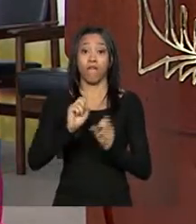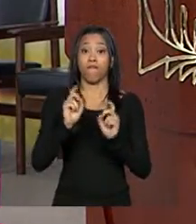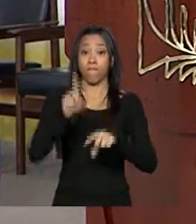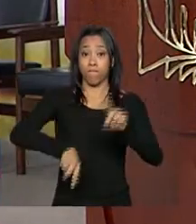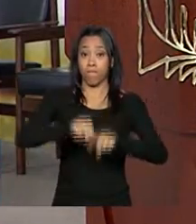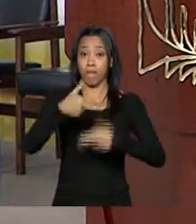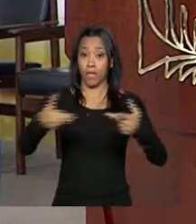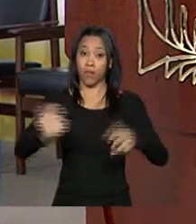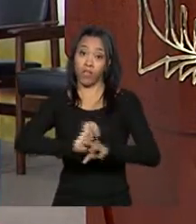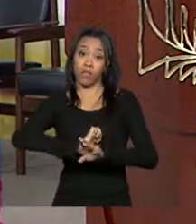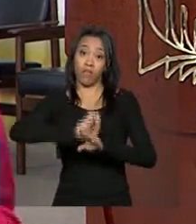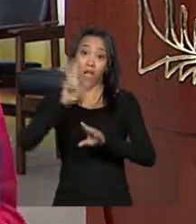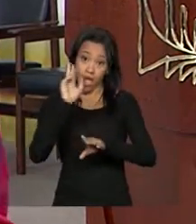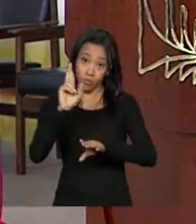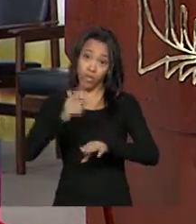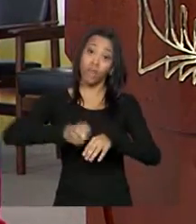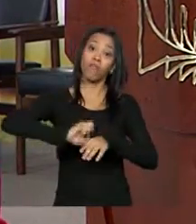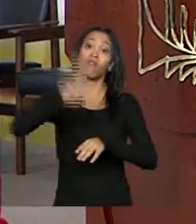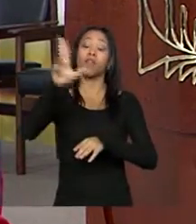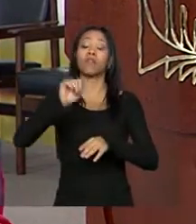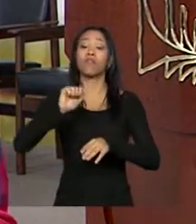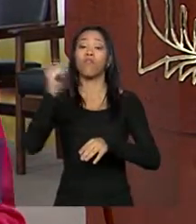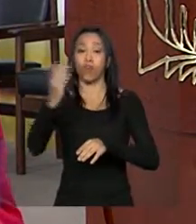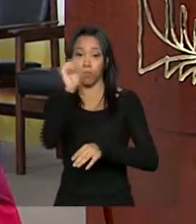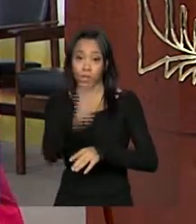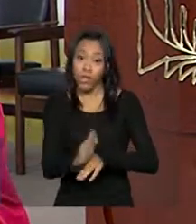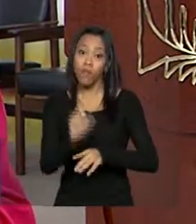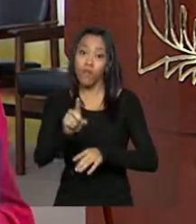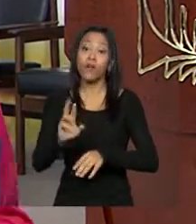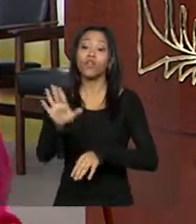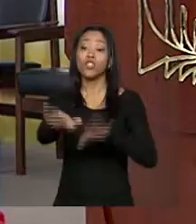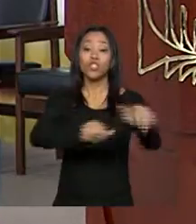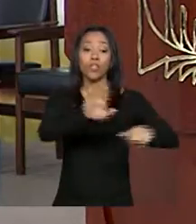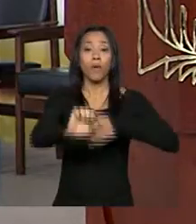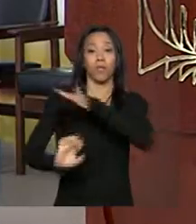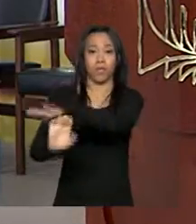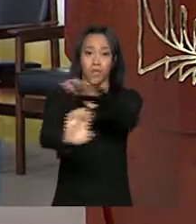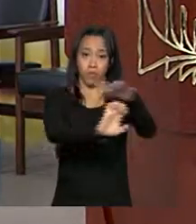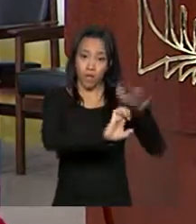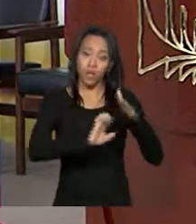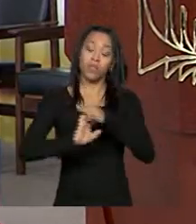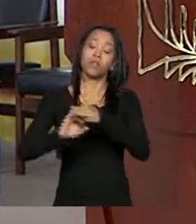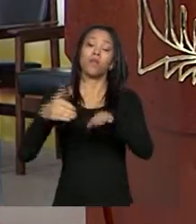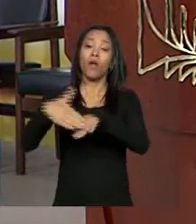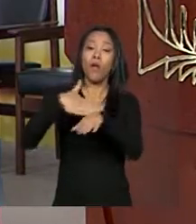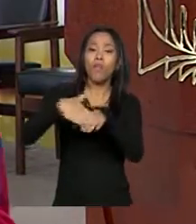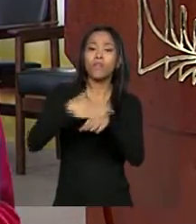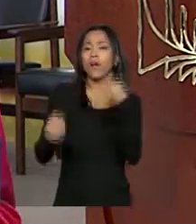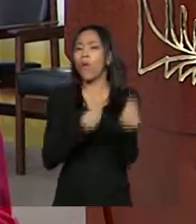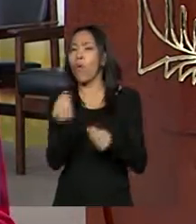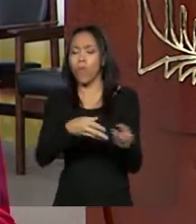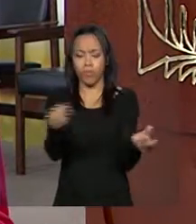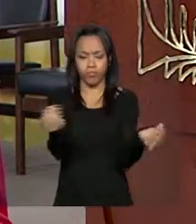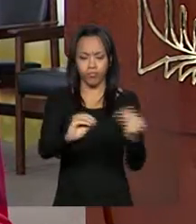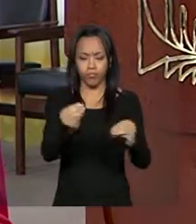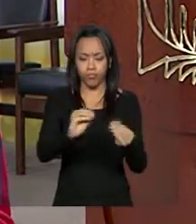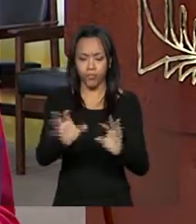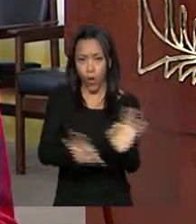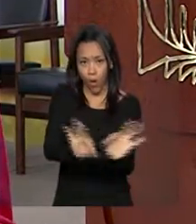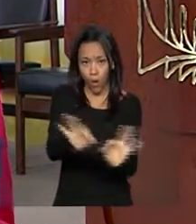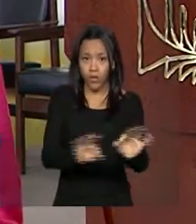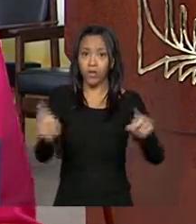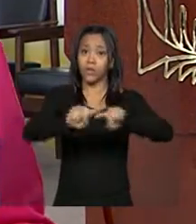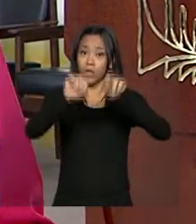foram consultados para a construção desse novo plano, para definir as linhas de atuação do plano. E como o ministro